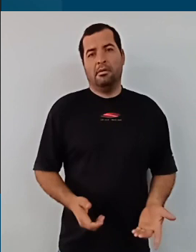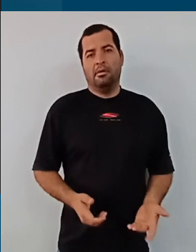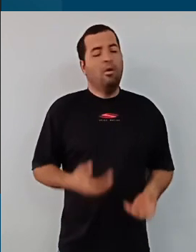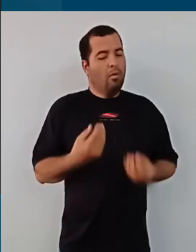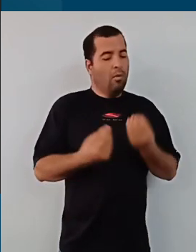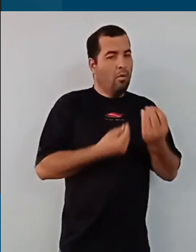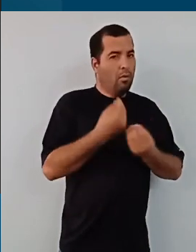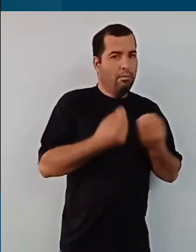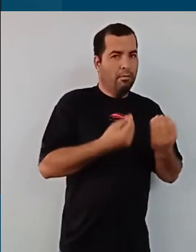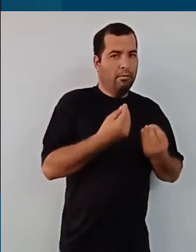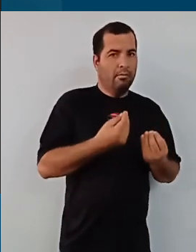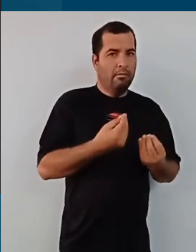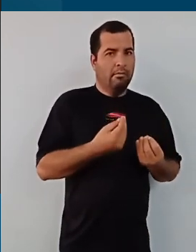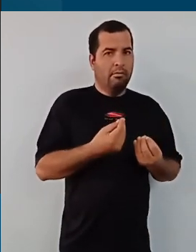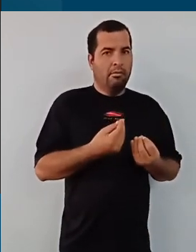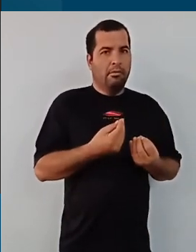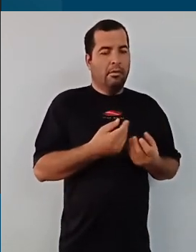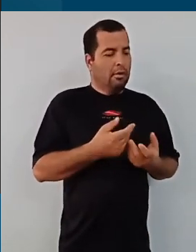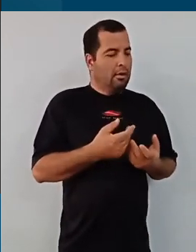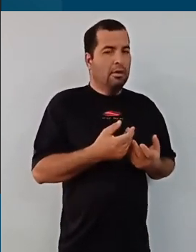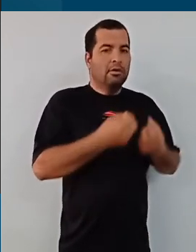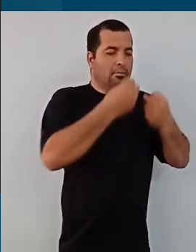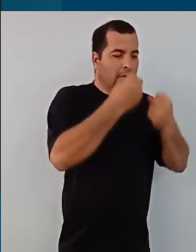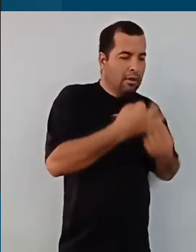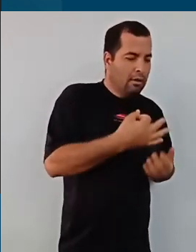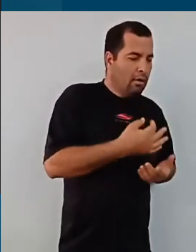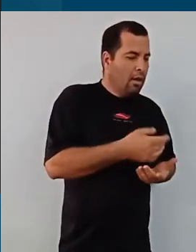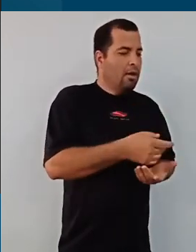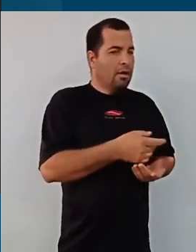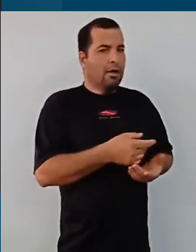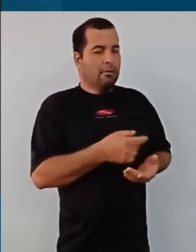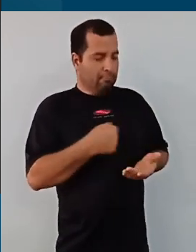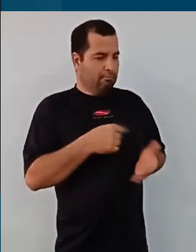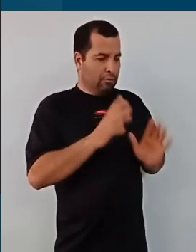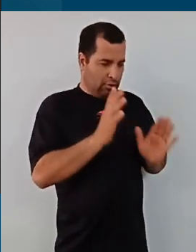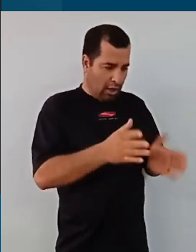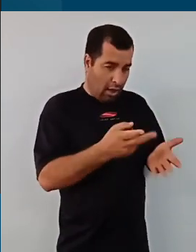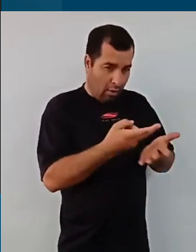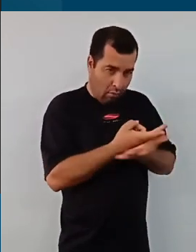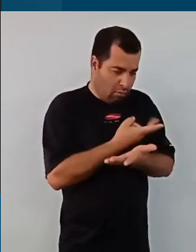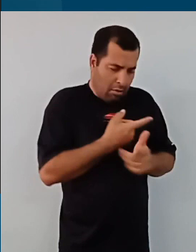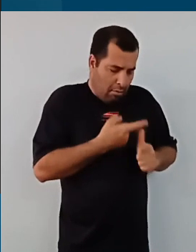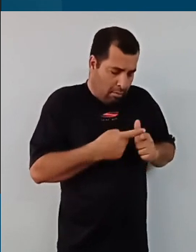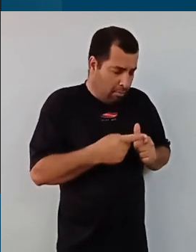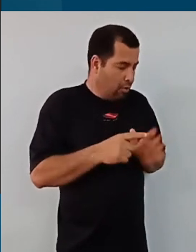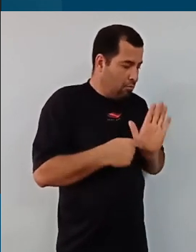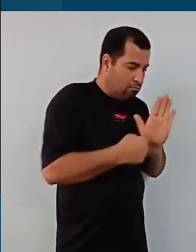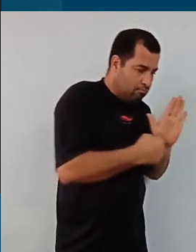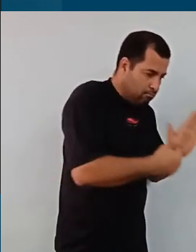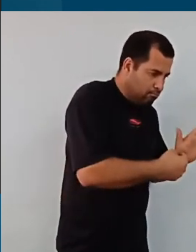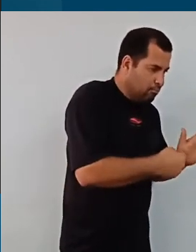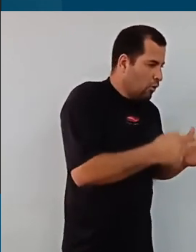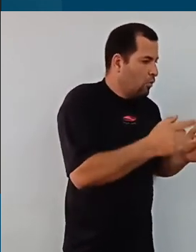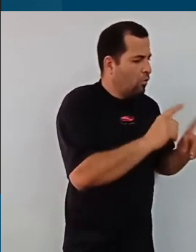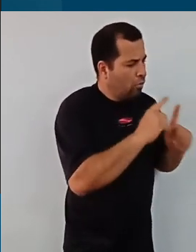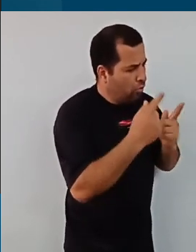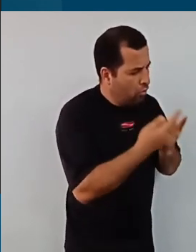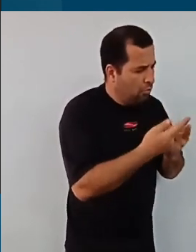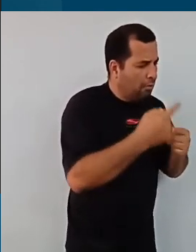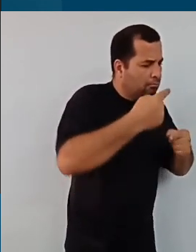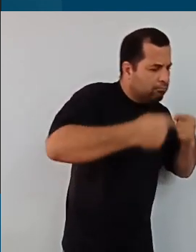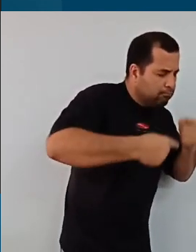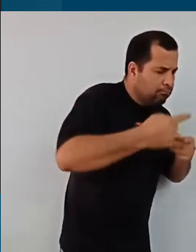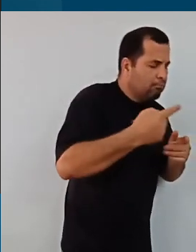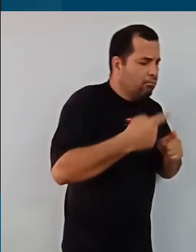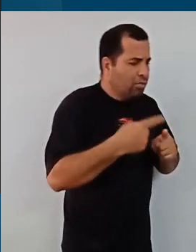forma? Dando devolutivas a eles, verbais ou por escrito, chamando o grupo para discutir